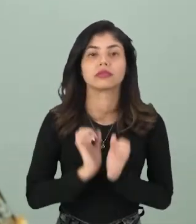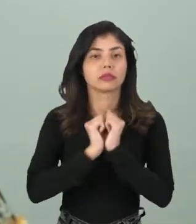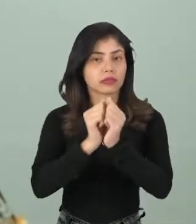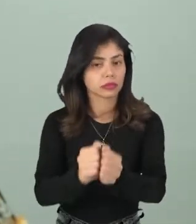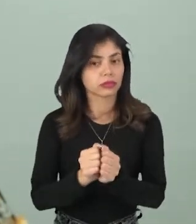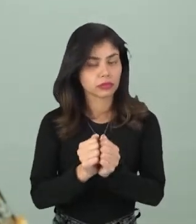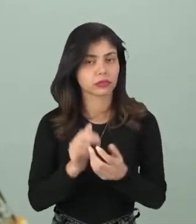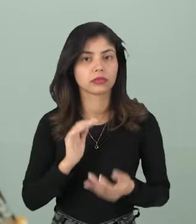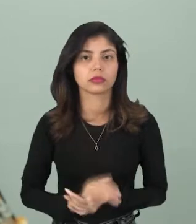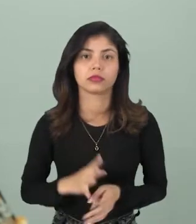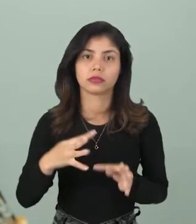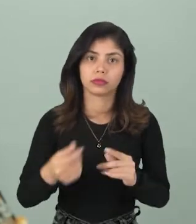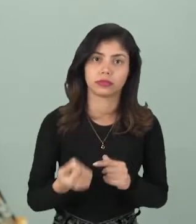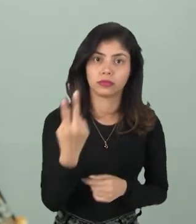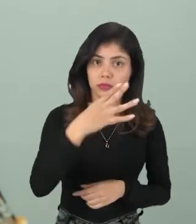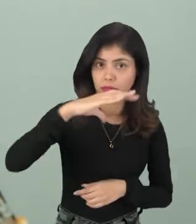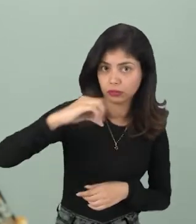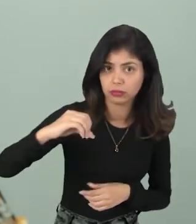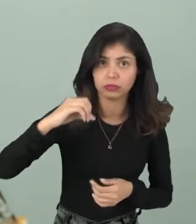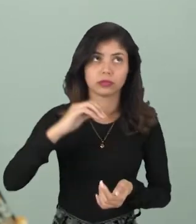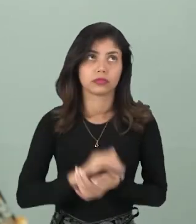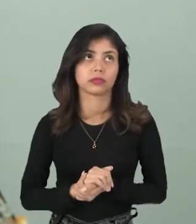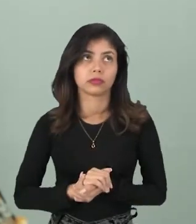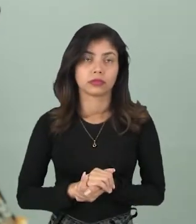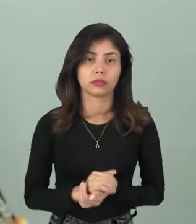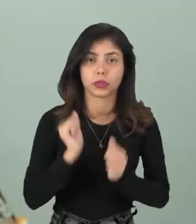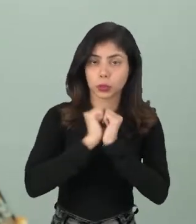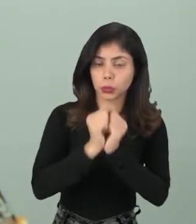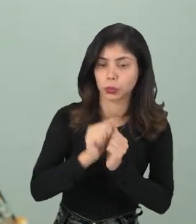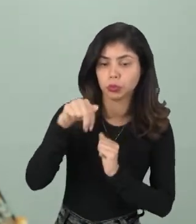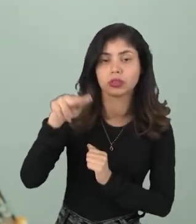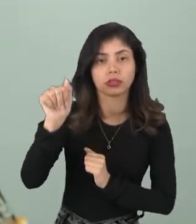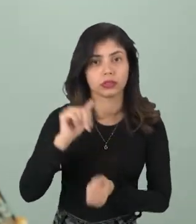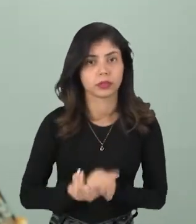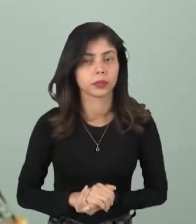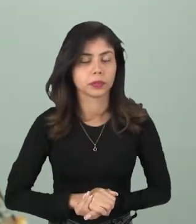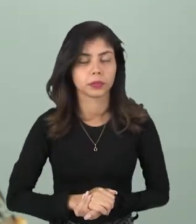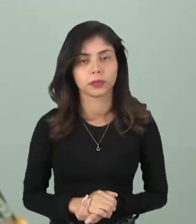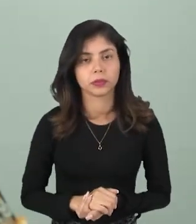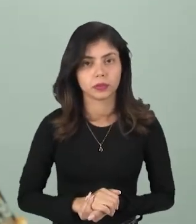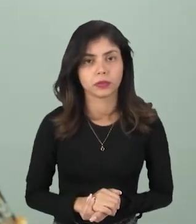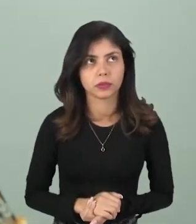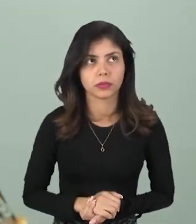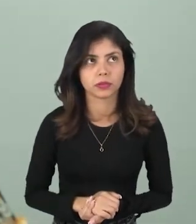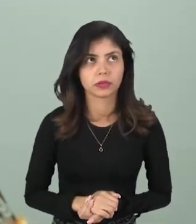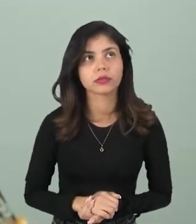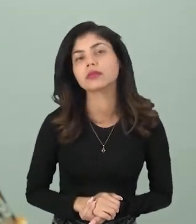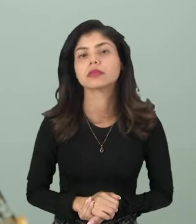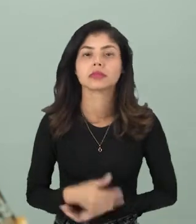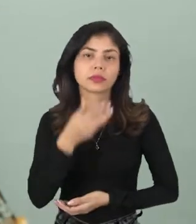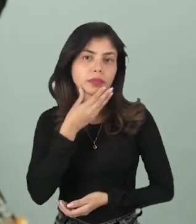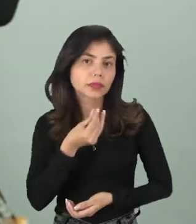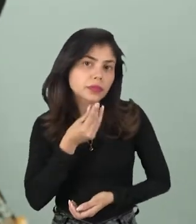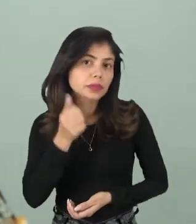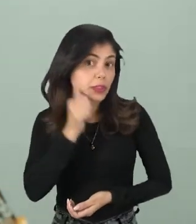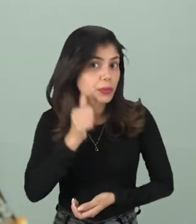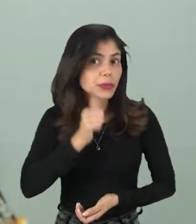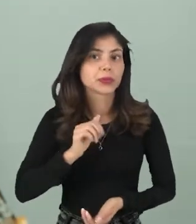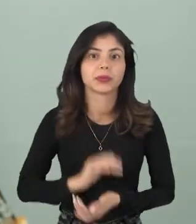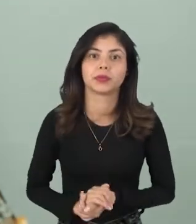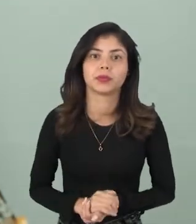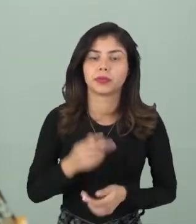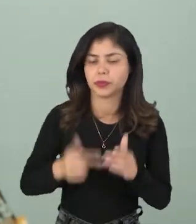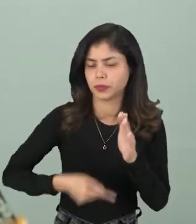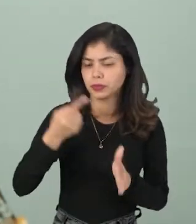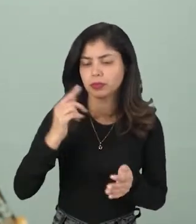Juntando os laços de Bianca e os laços de Ana ajuda Então olha só nós temos aqui os laços das meninas e